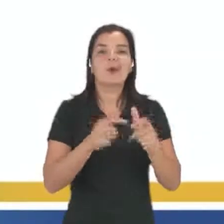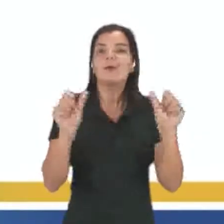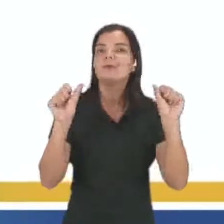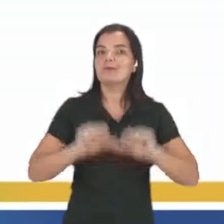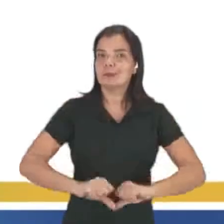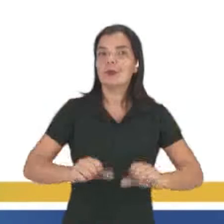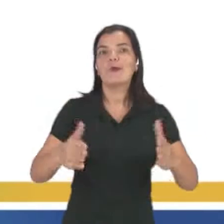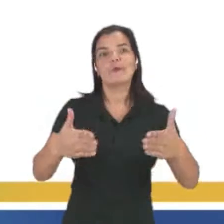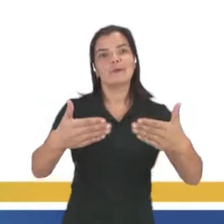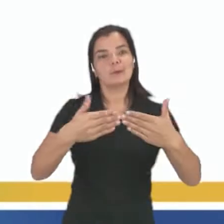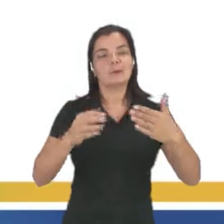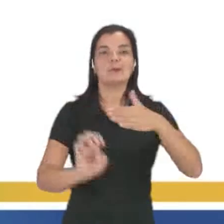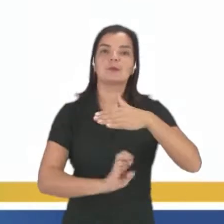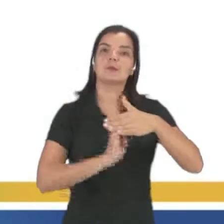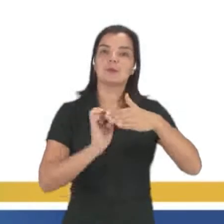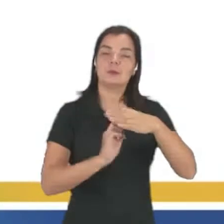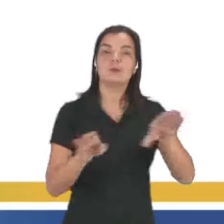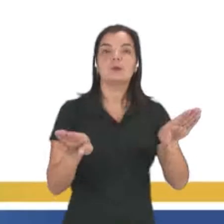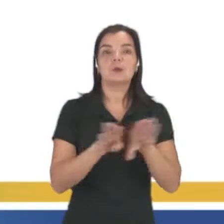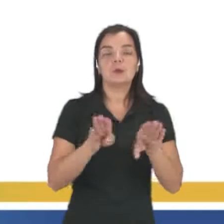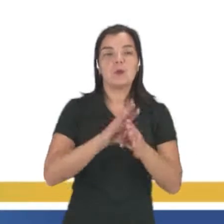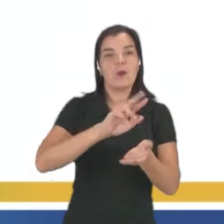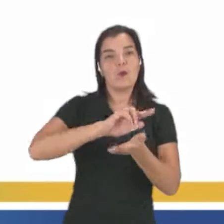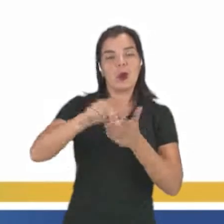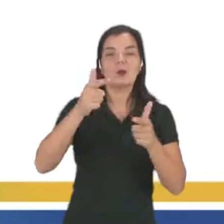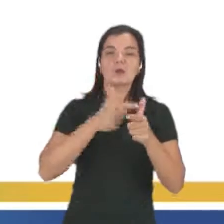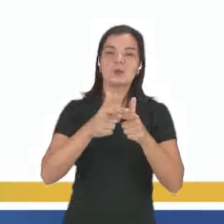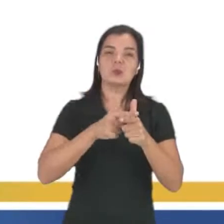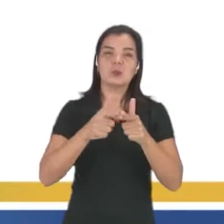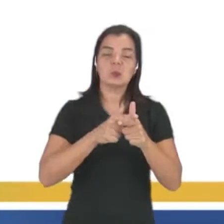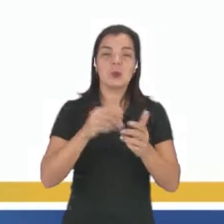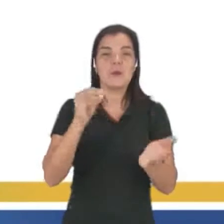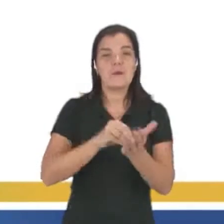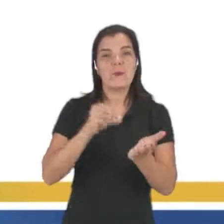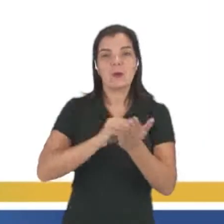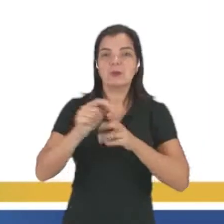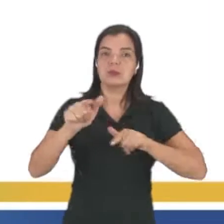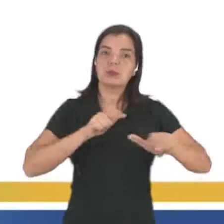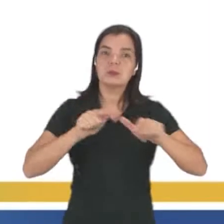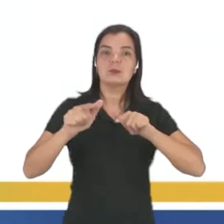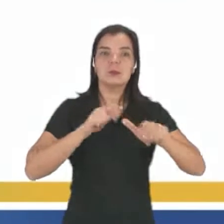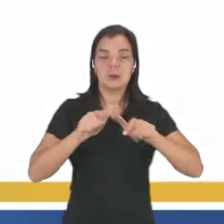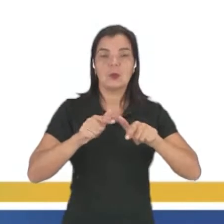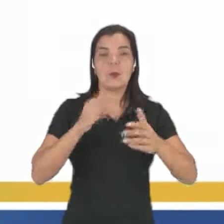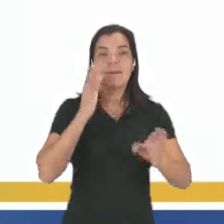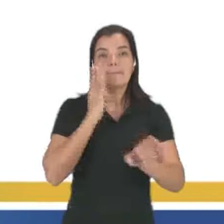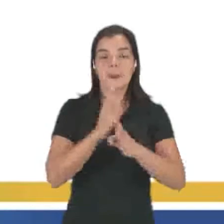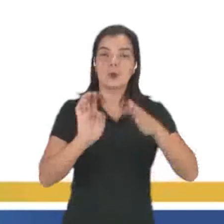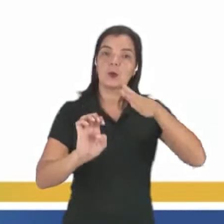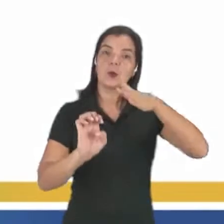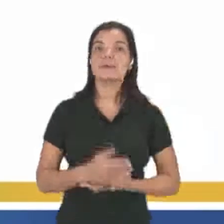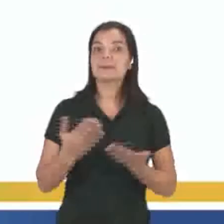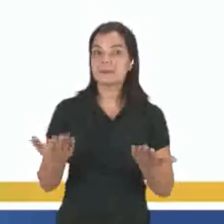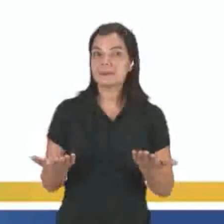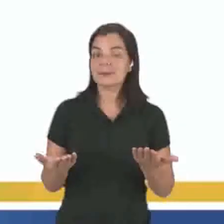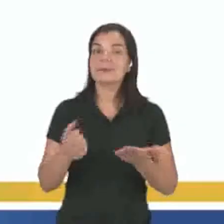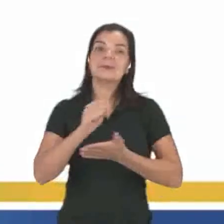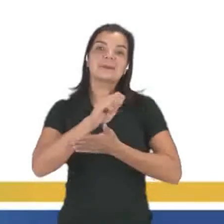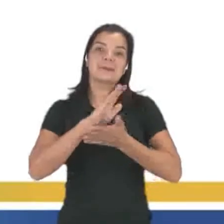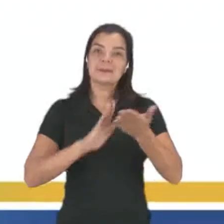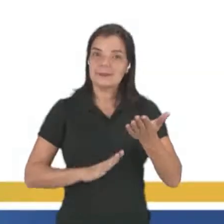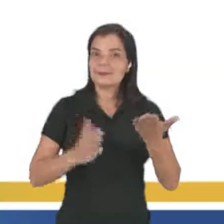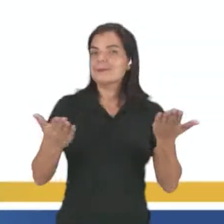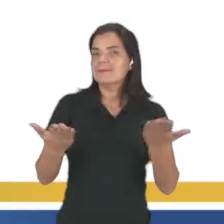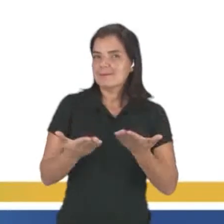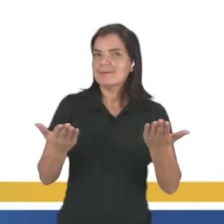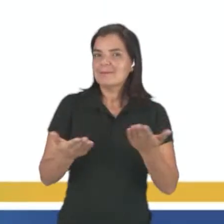falir e trazer também consigo uma série de postos de desemprego em função dessas empresas terem que fechar. Agora para o nosso